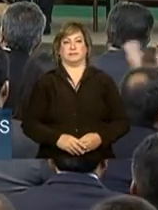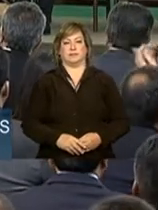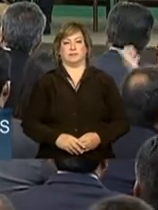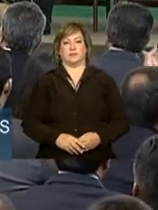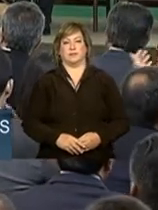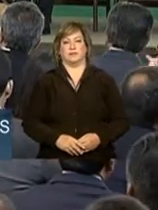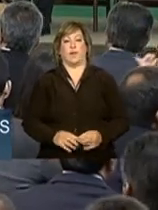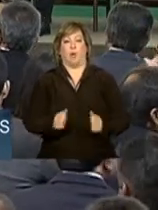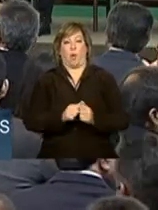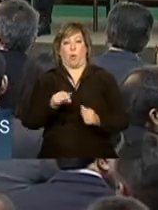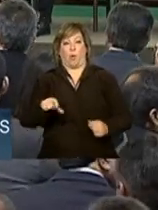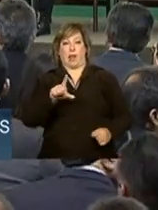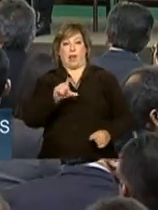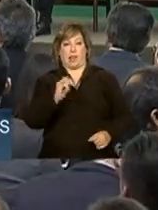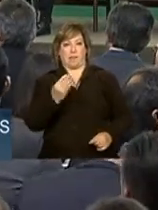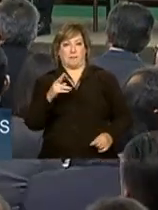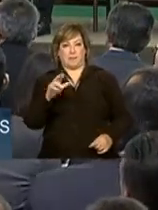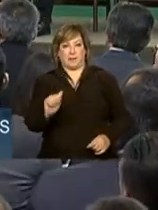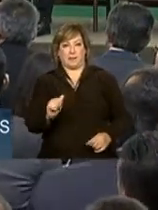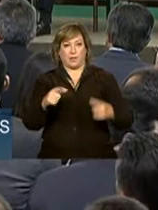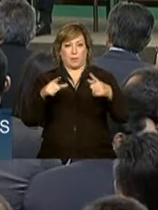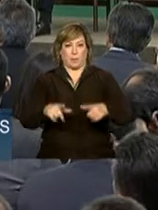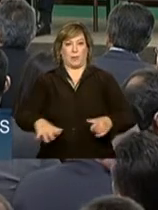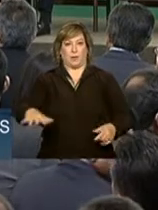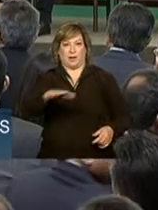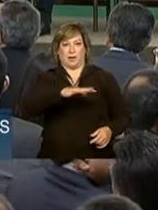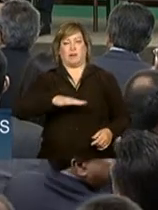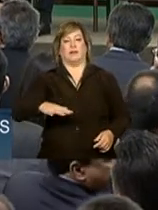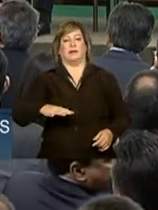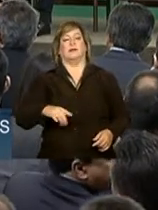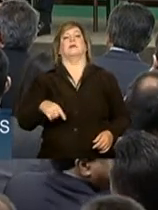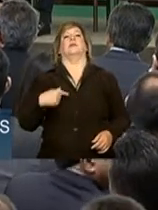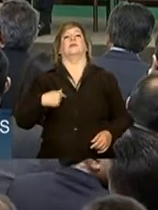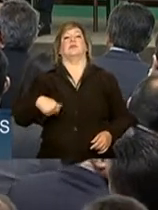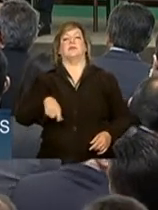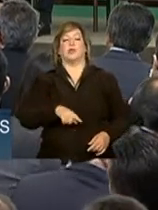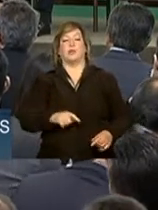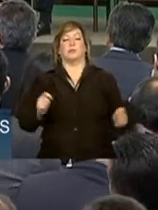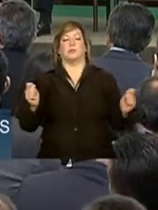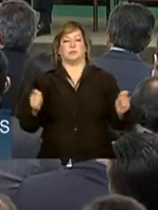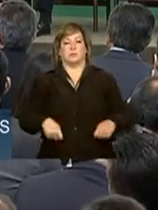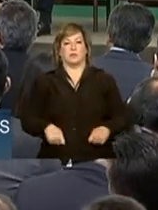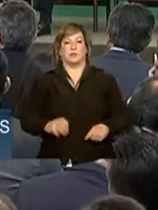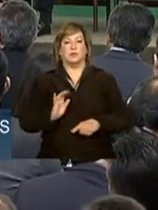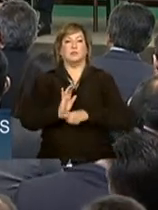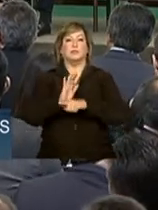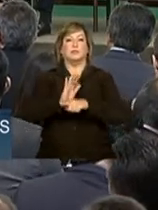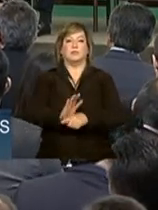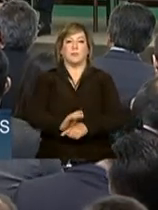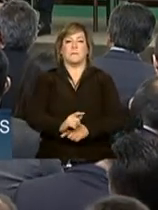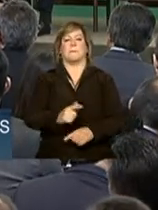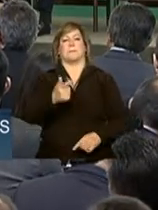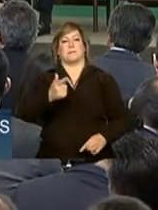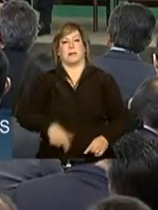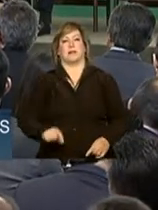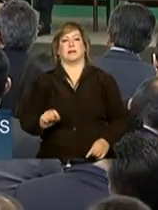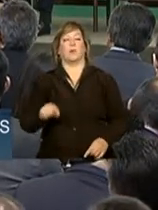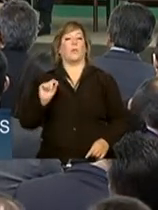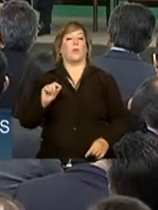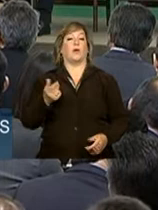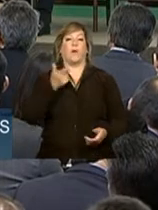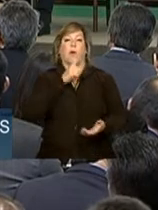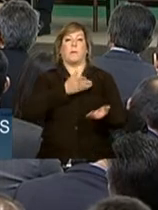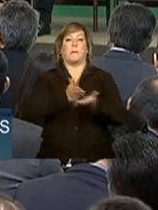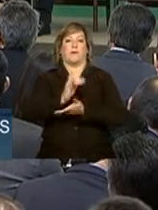com o campo de Libra, nós vamos dar mais uma contribuição àquilo que foi aprovado